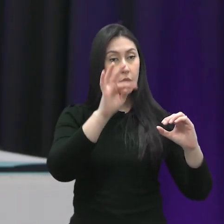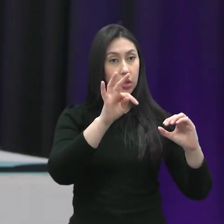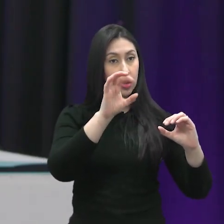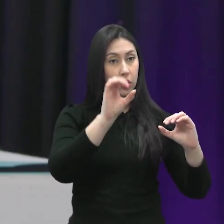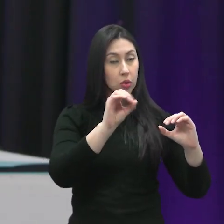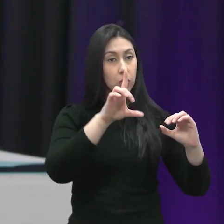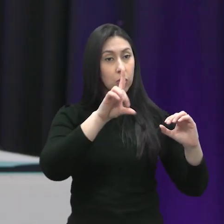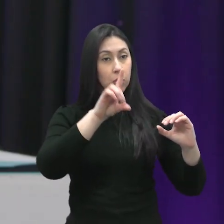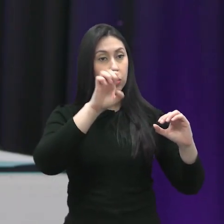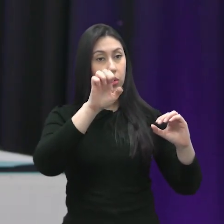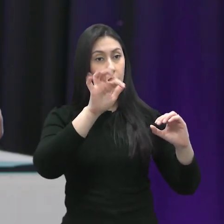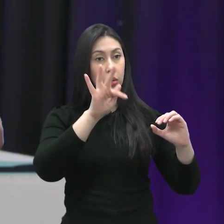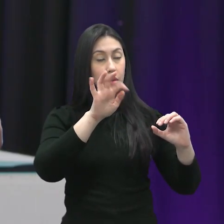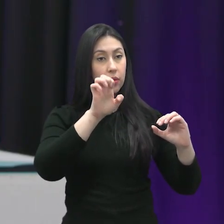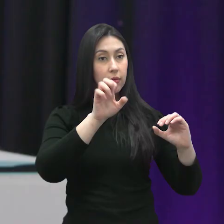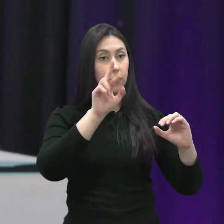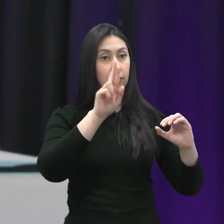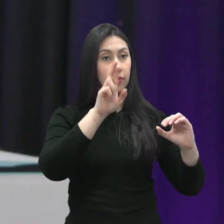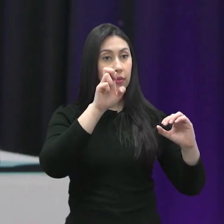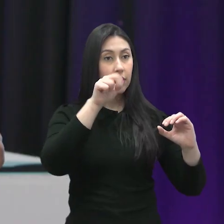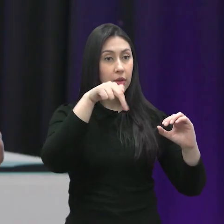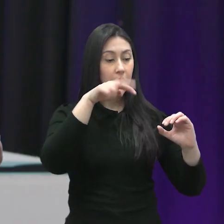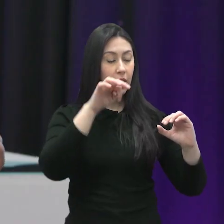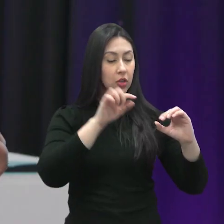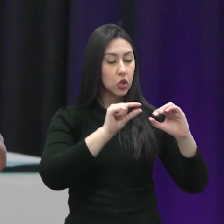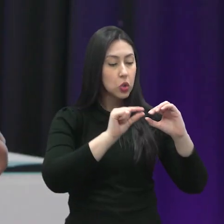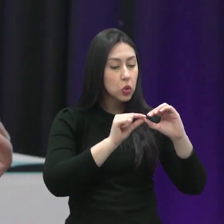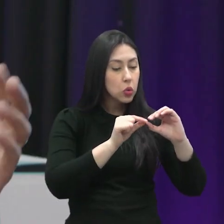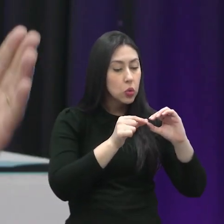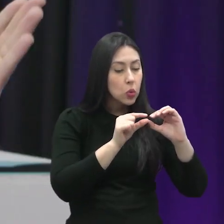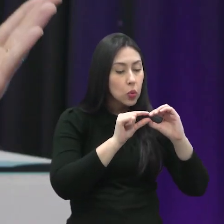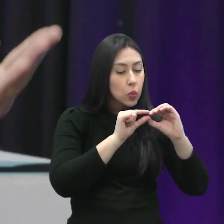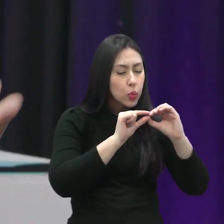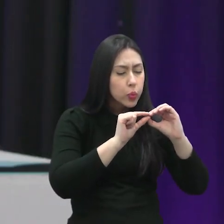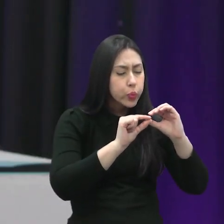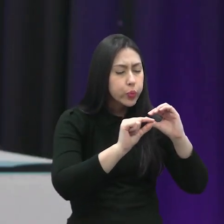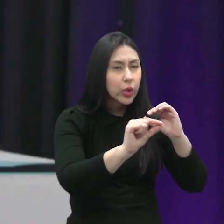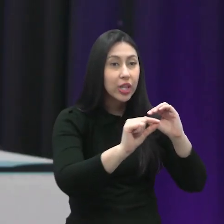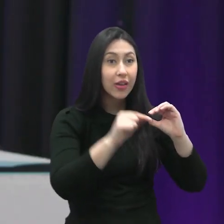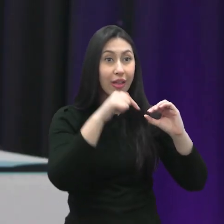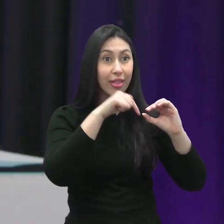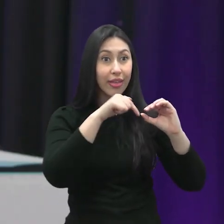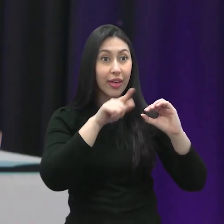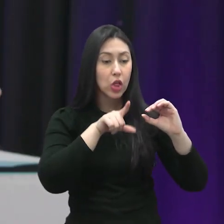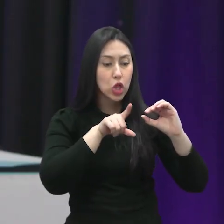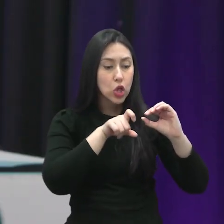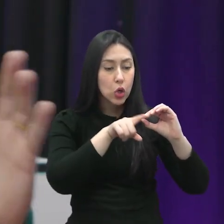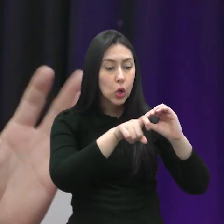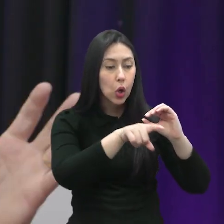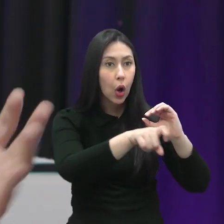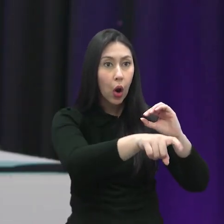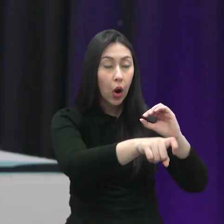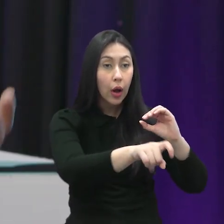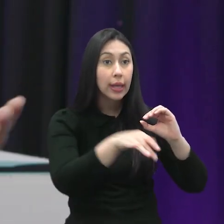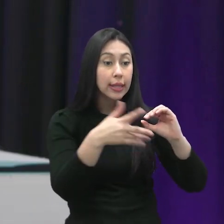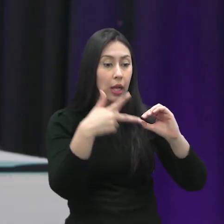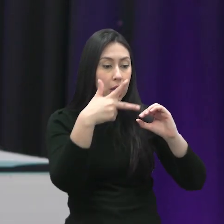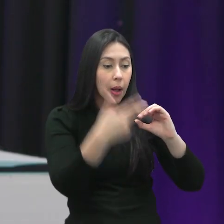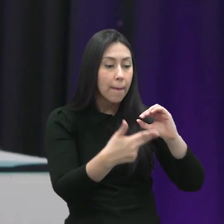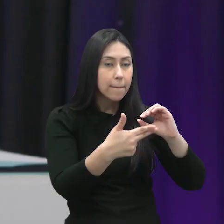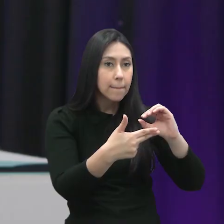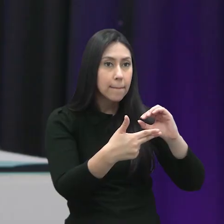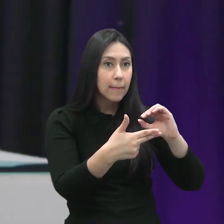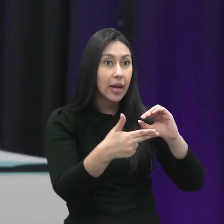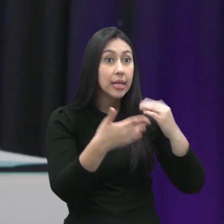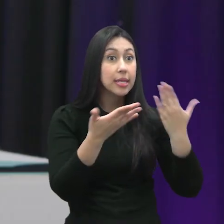como se fosse um caninho por onde os espermatozoides passam. Então a gente interrompe esse fluxo. A única coisa que a gente interrompe é